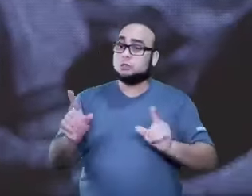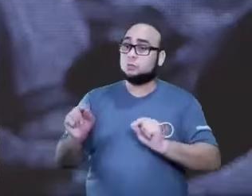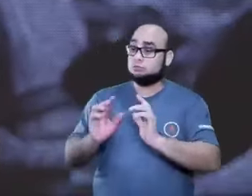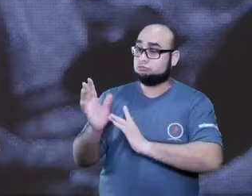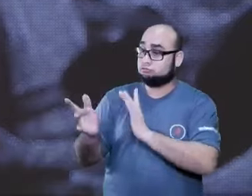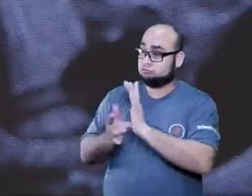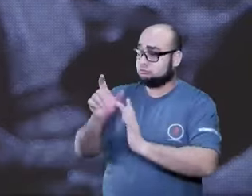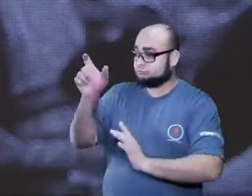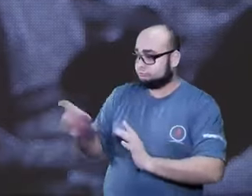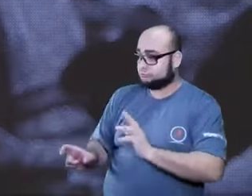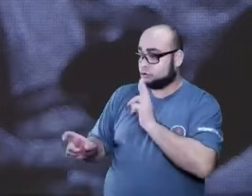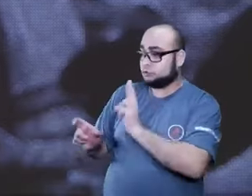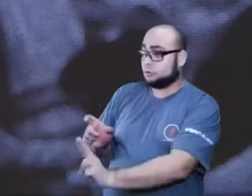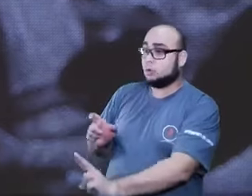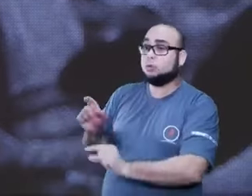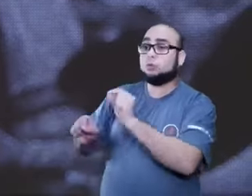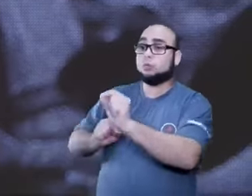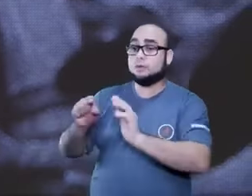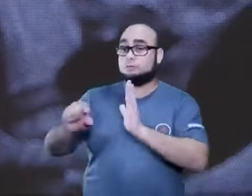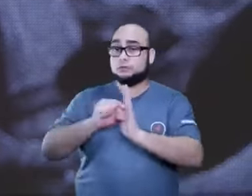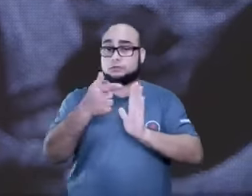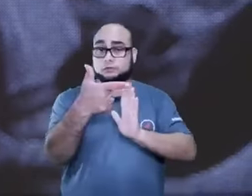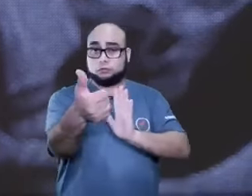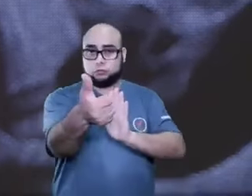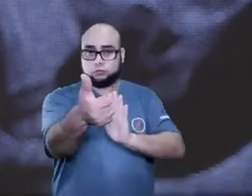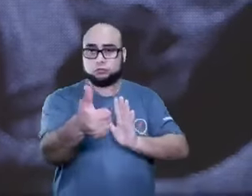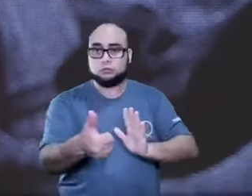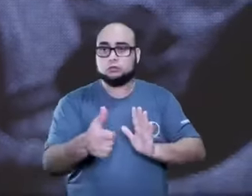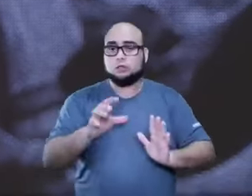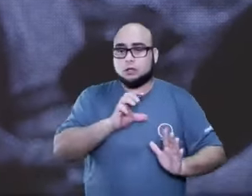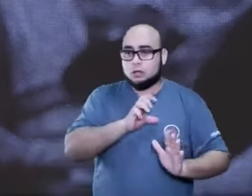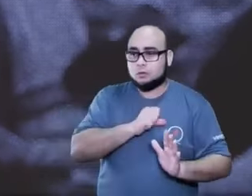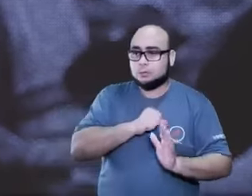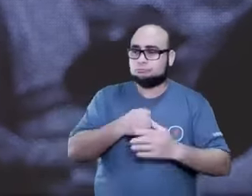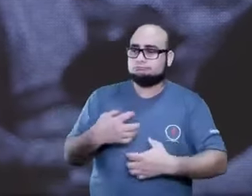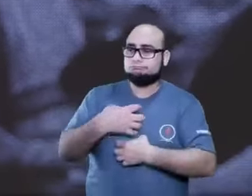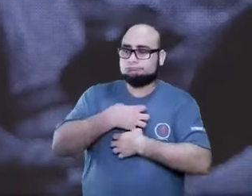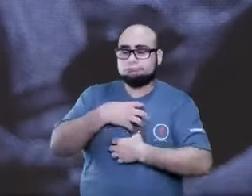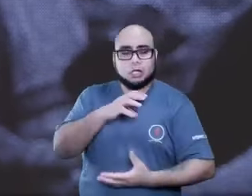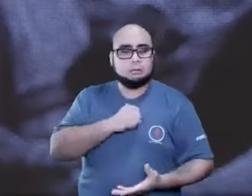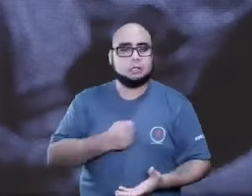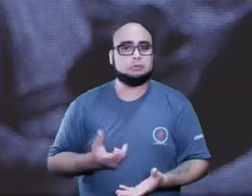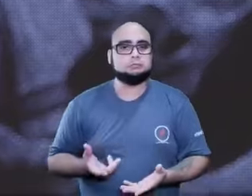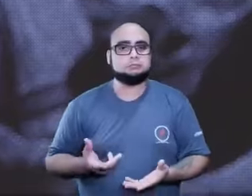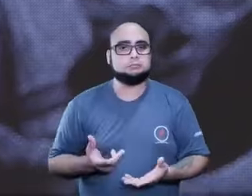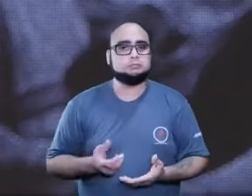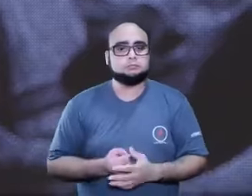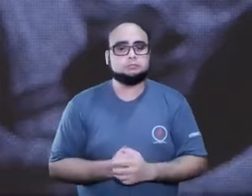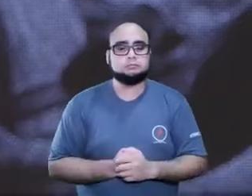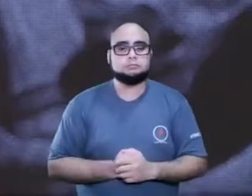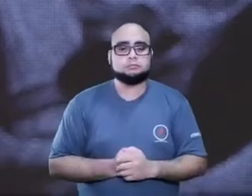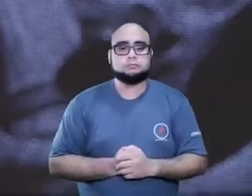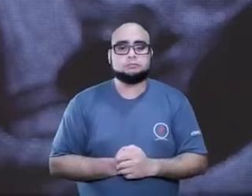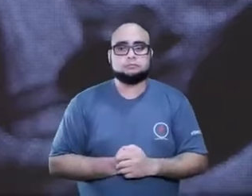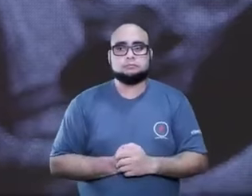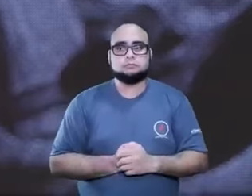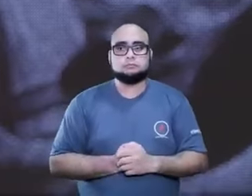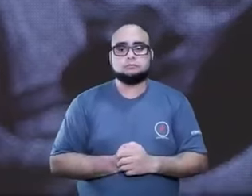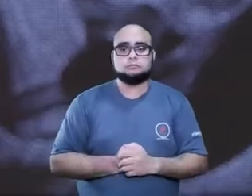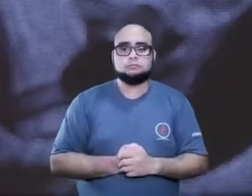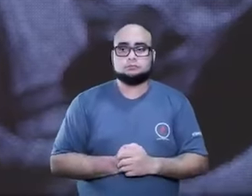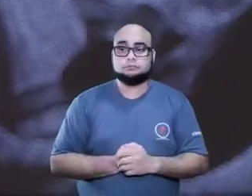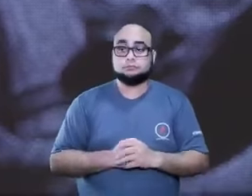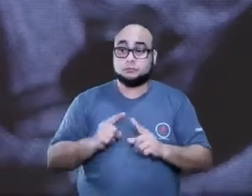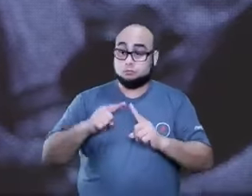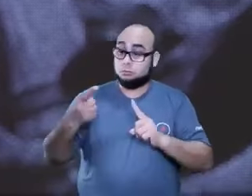ele, versículo 21, o amou. E daqui a pouco eu tento, pelo menos segundo o meu